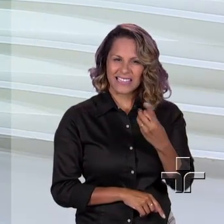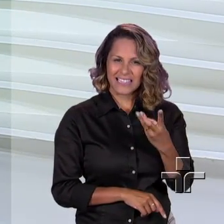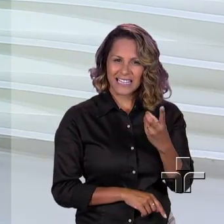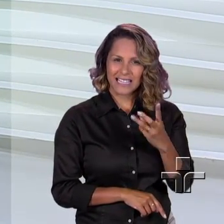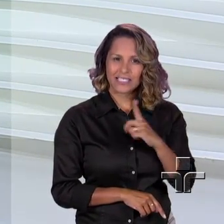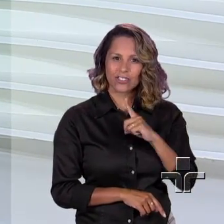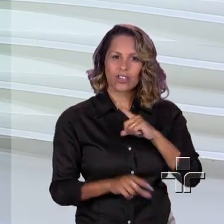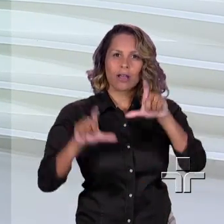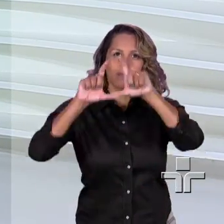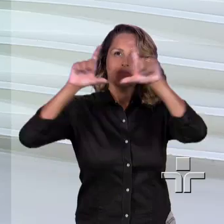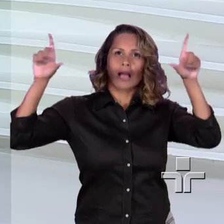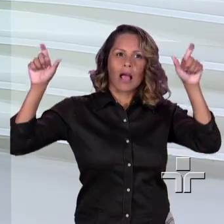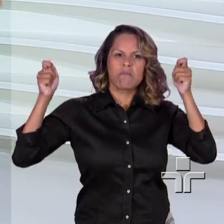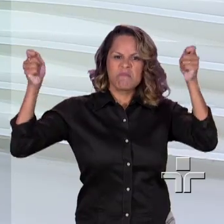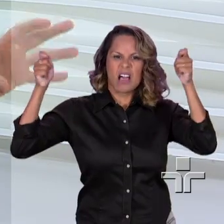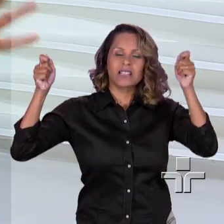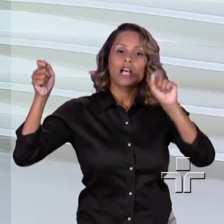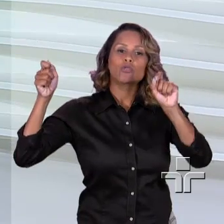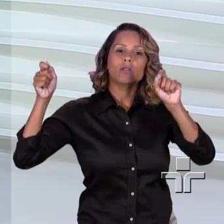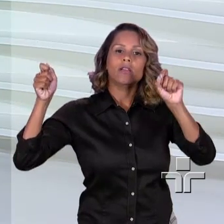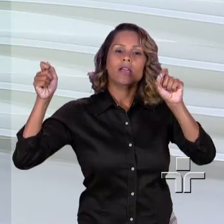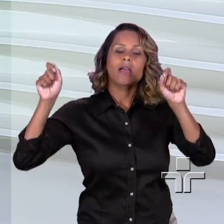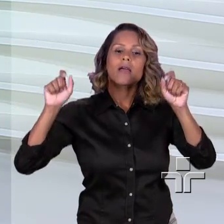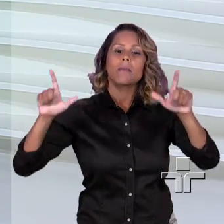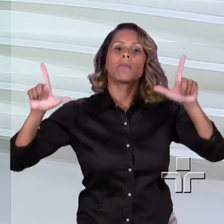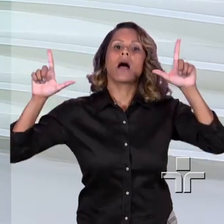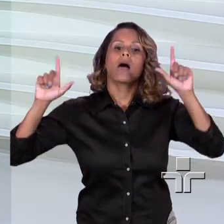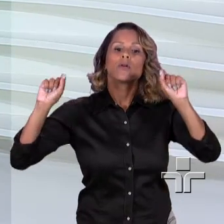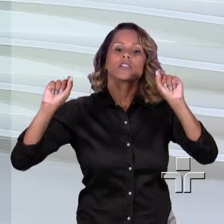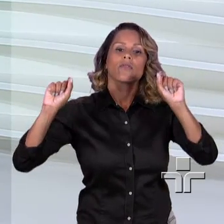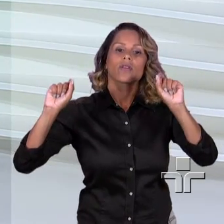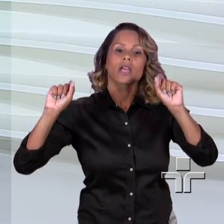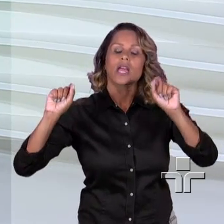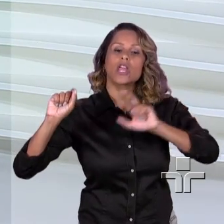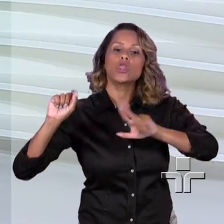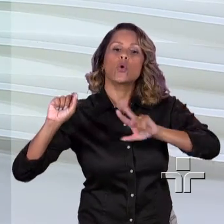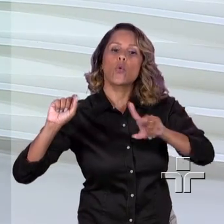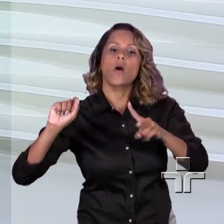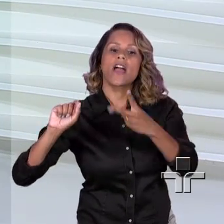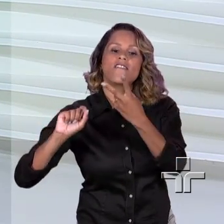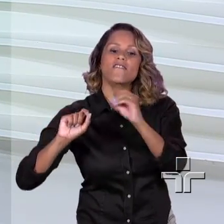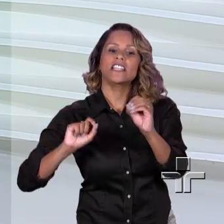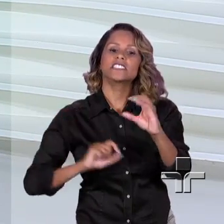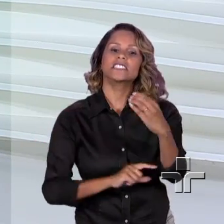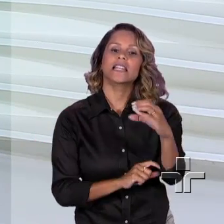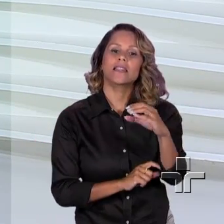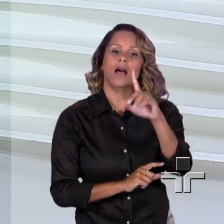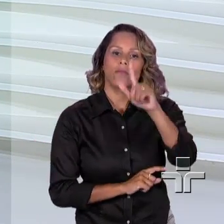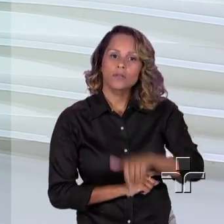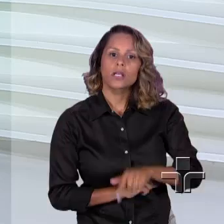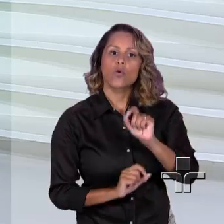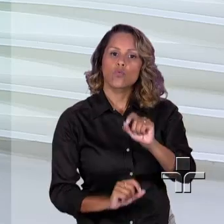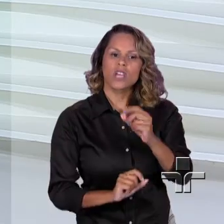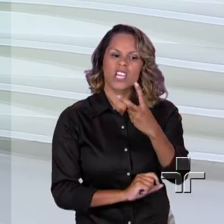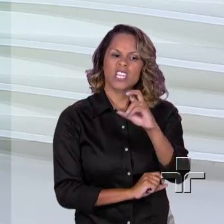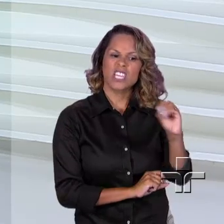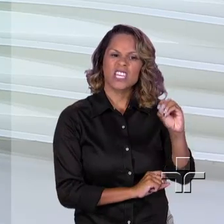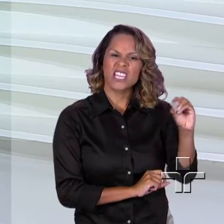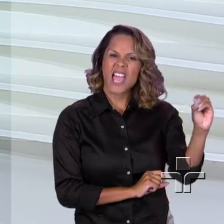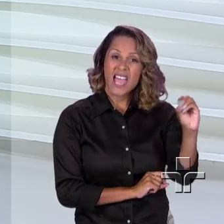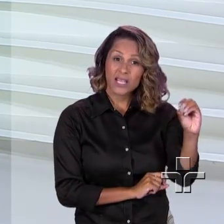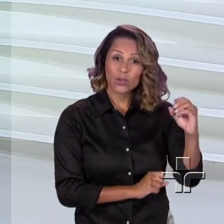ônibus. Não é 20 centavos, é 500 anos. Ou seja, 500 anos onde certos setores sociais viviam muito bem